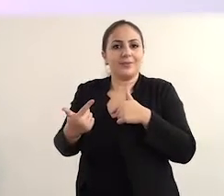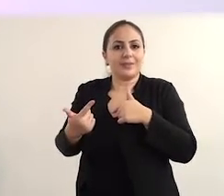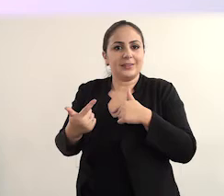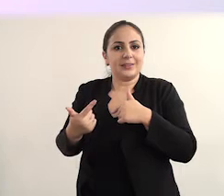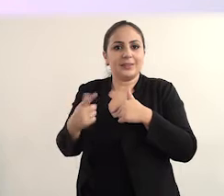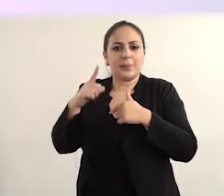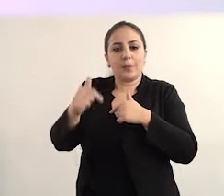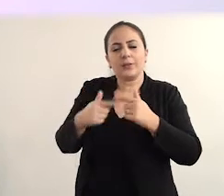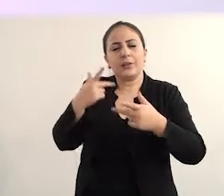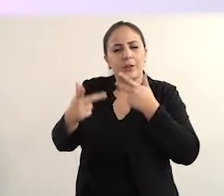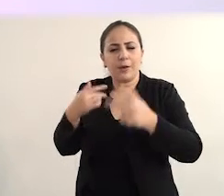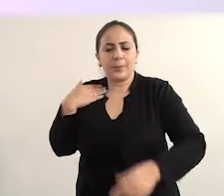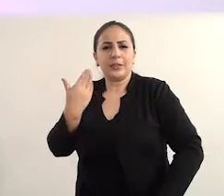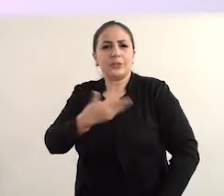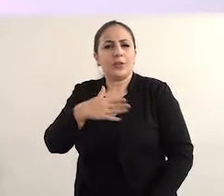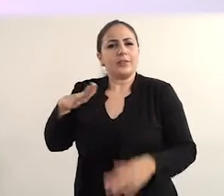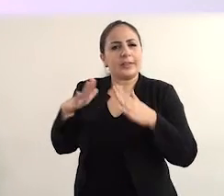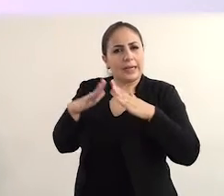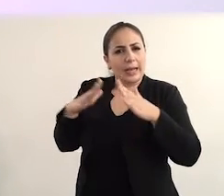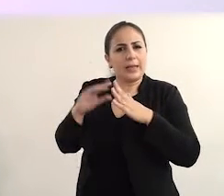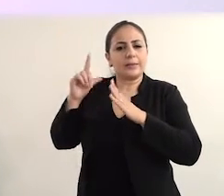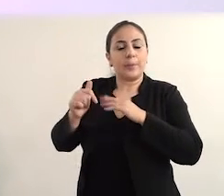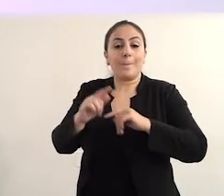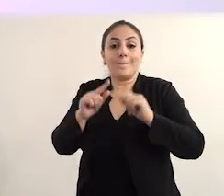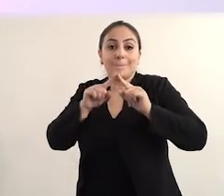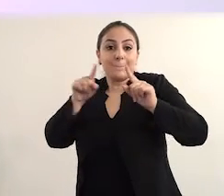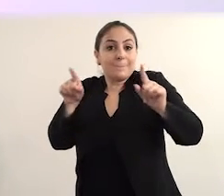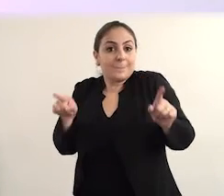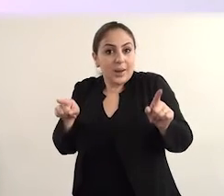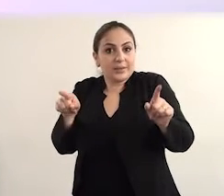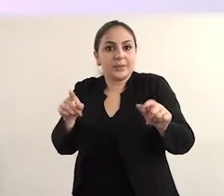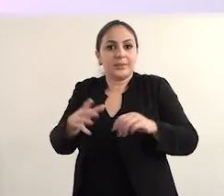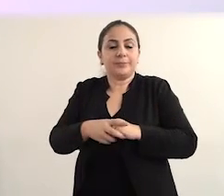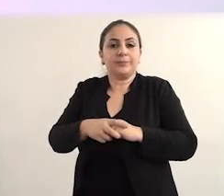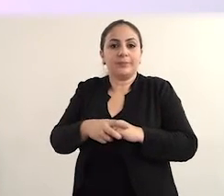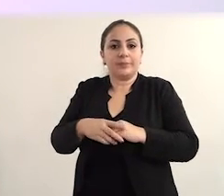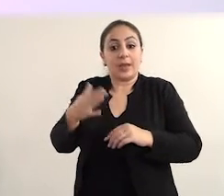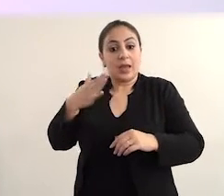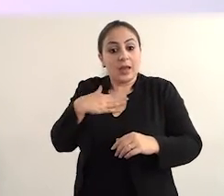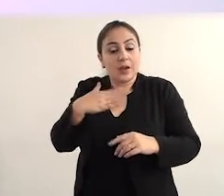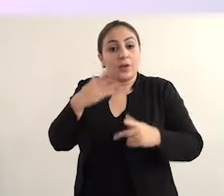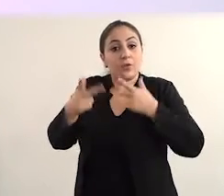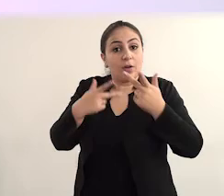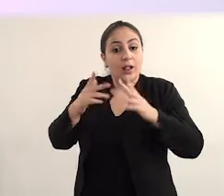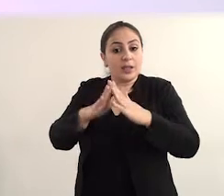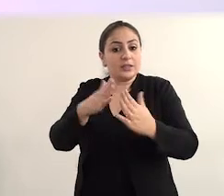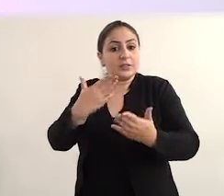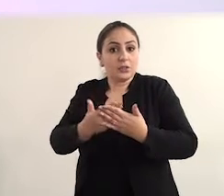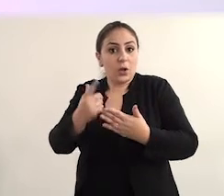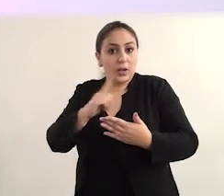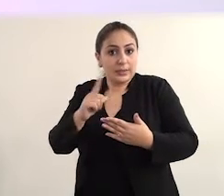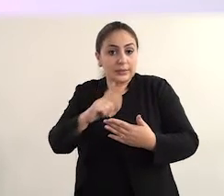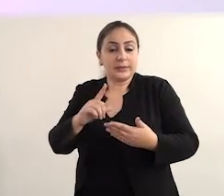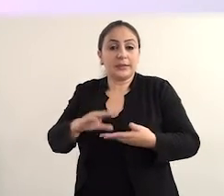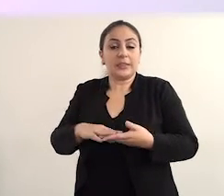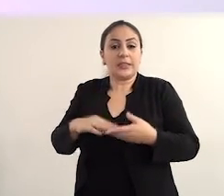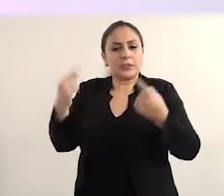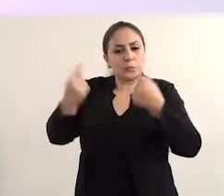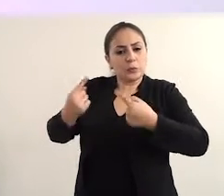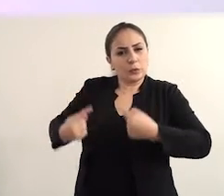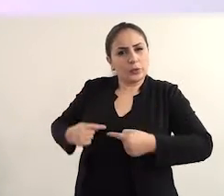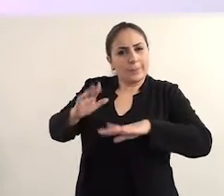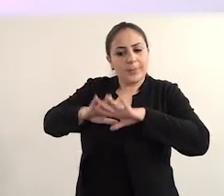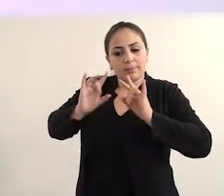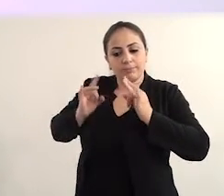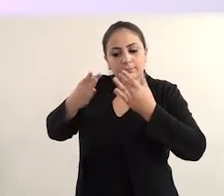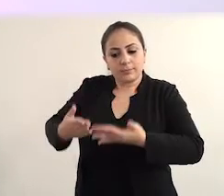ela comentava com nós em casa. Mas né, eu digo assim, a escola que tem essa estrutura